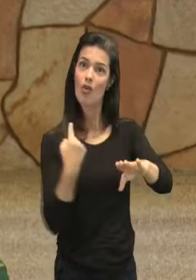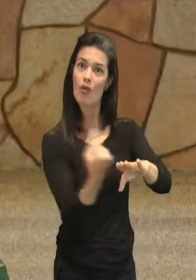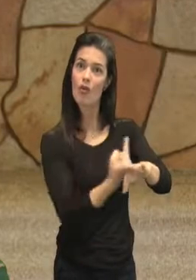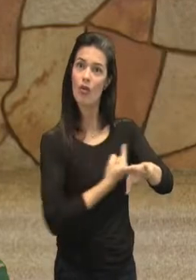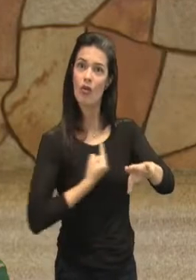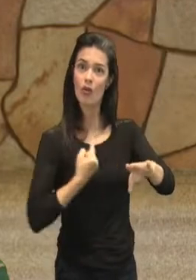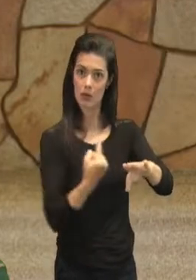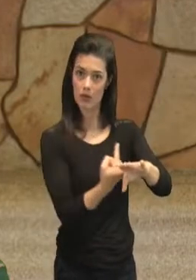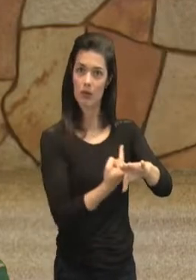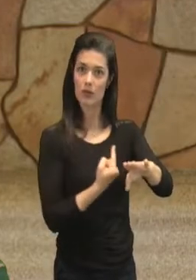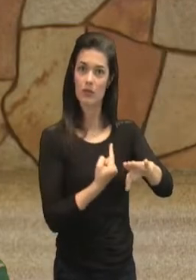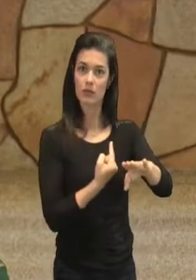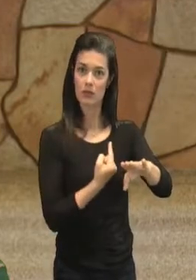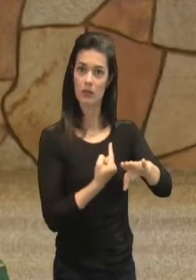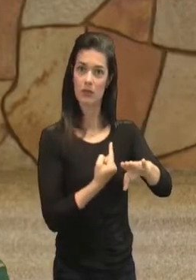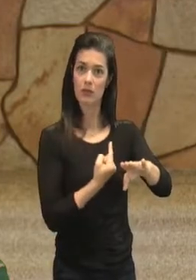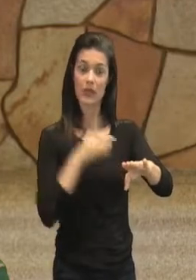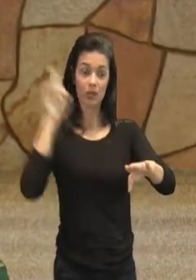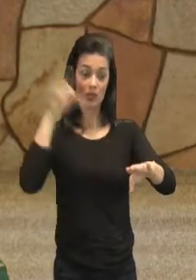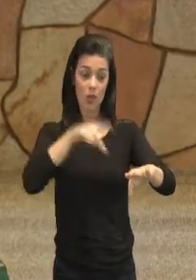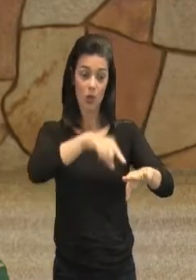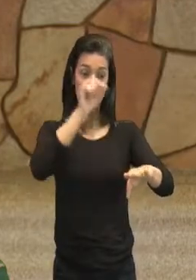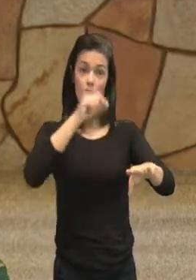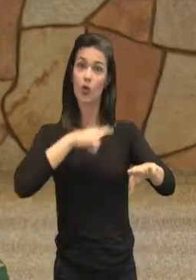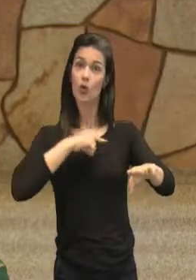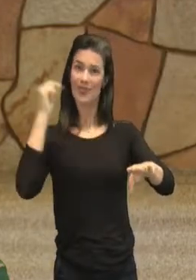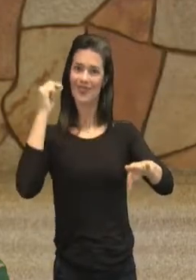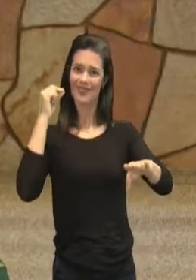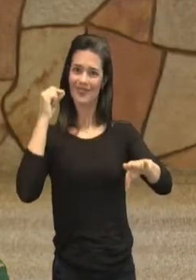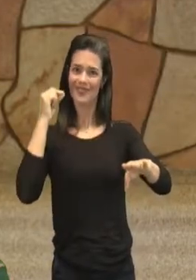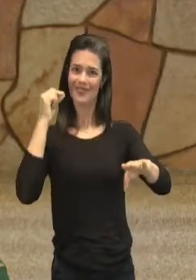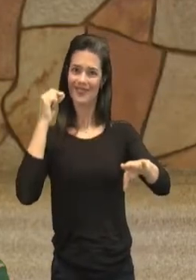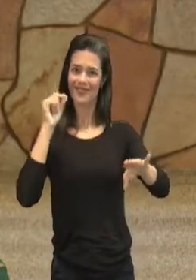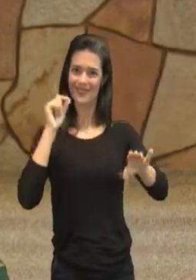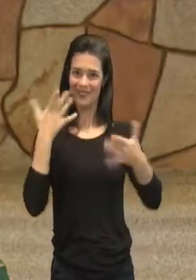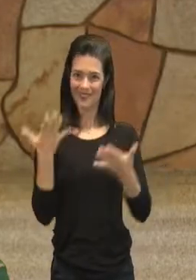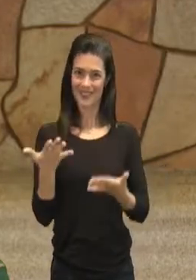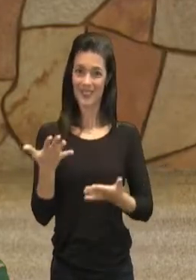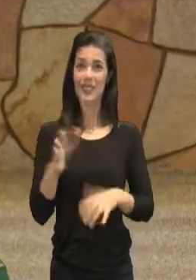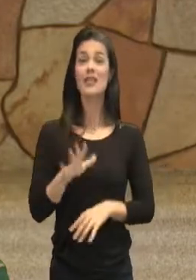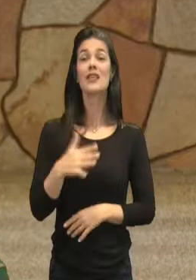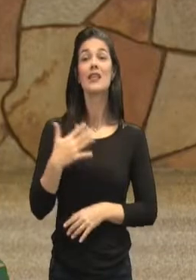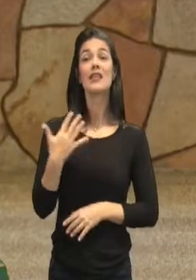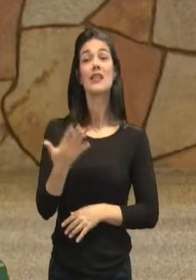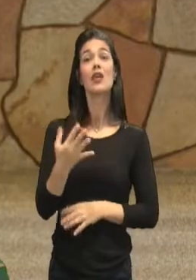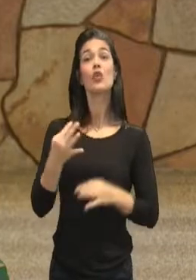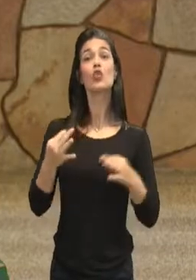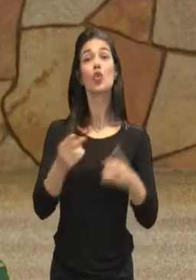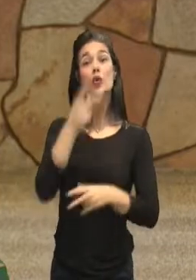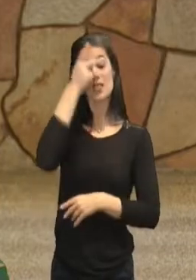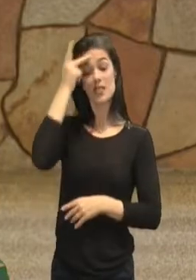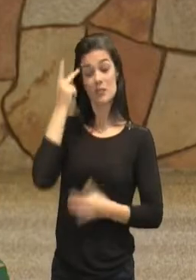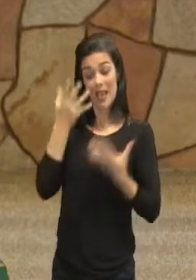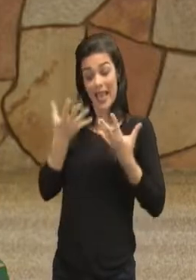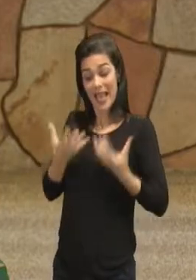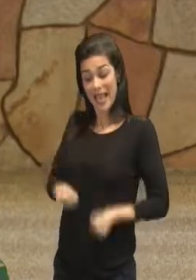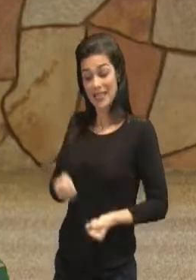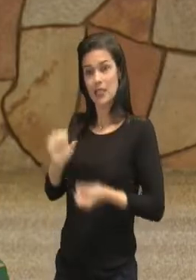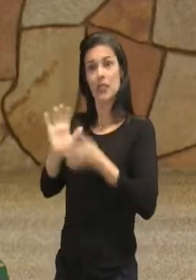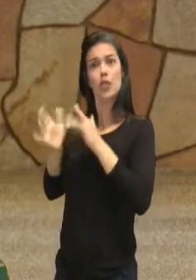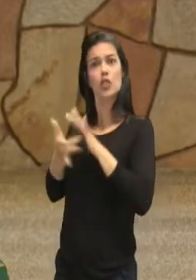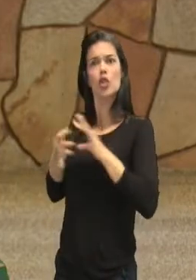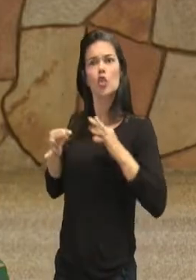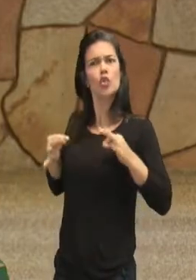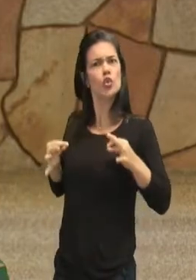ele diz que fomos escolhidos, ele nos escolheu. São aqueles, então, que aceitaram o